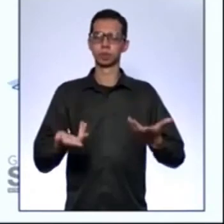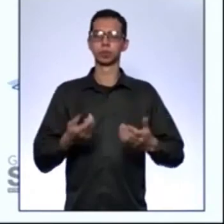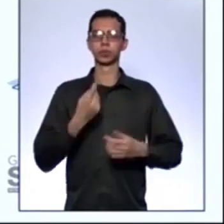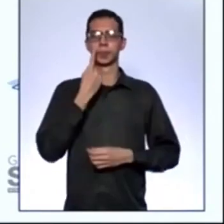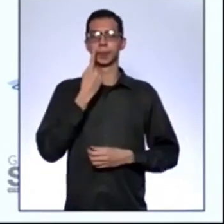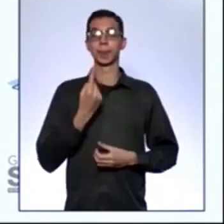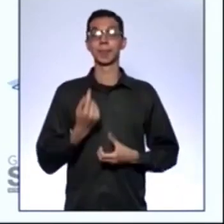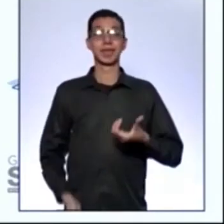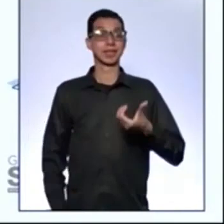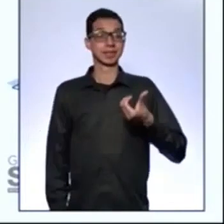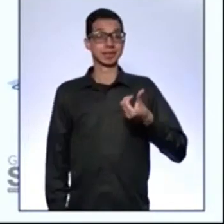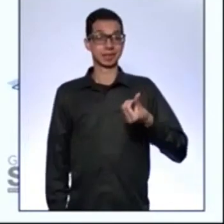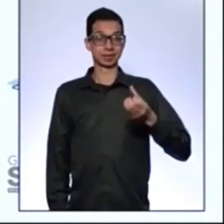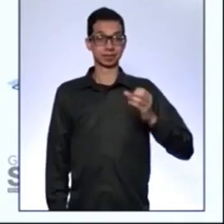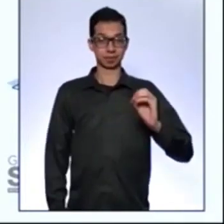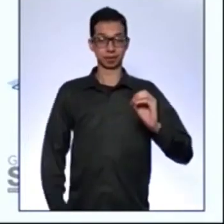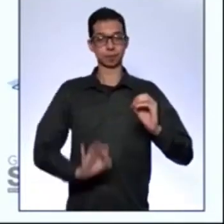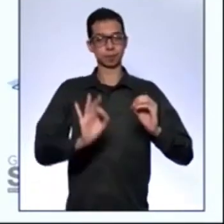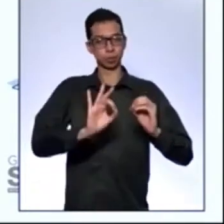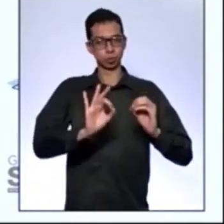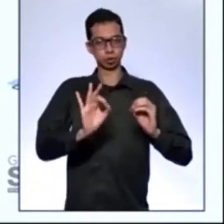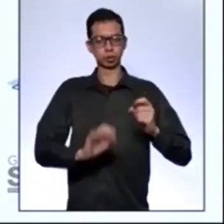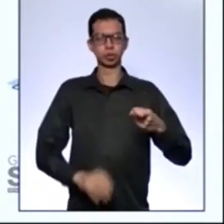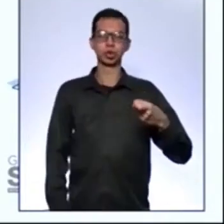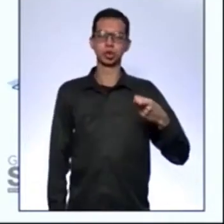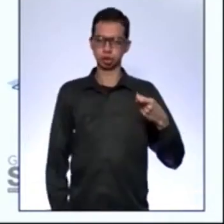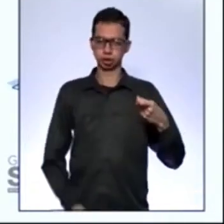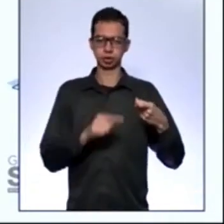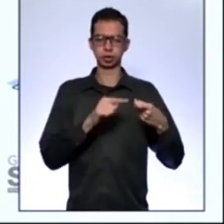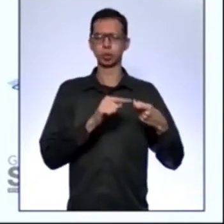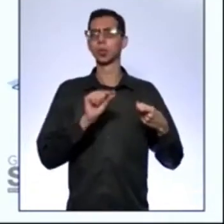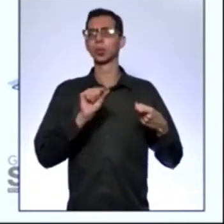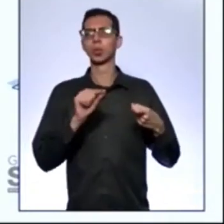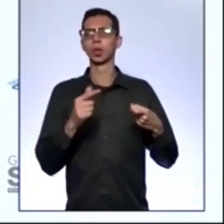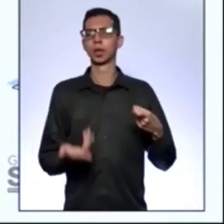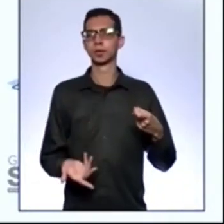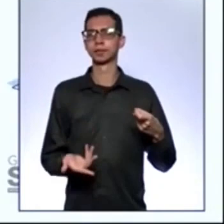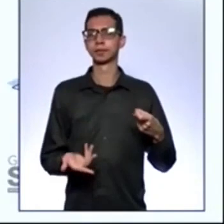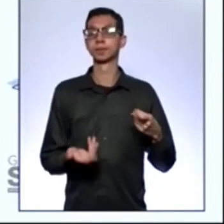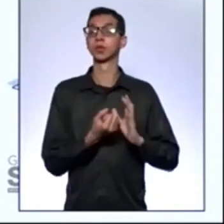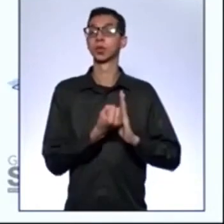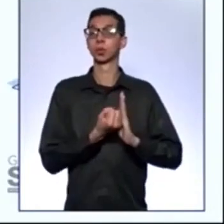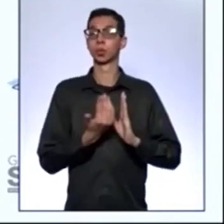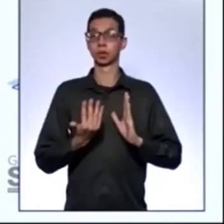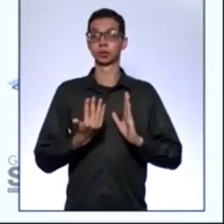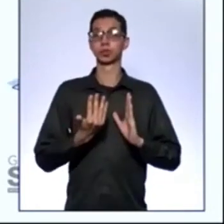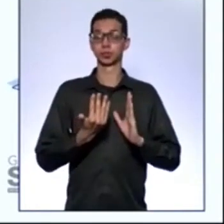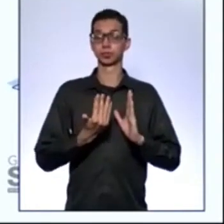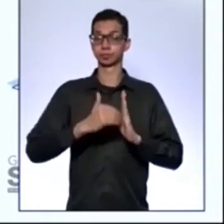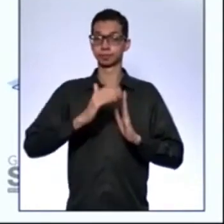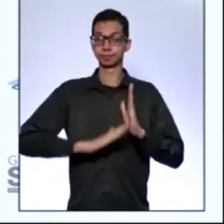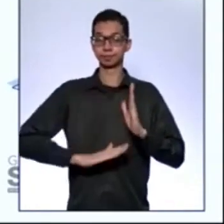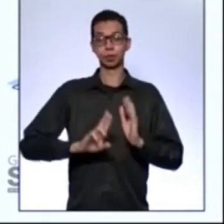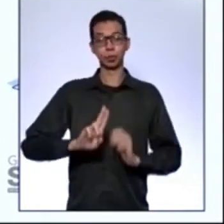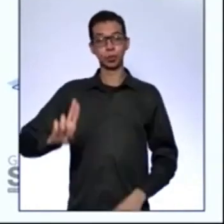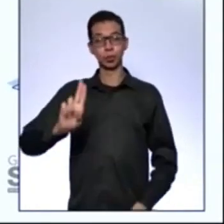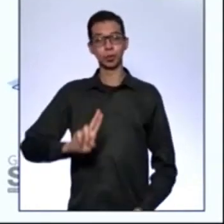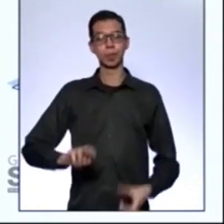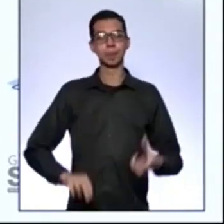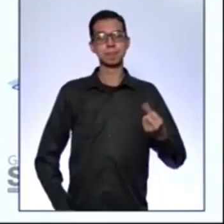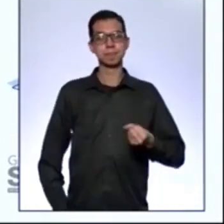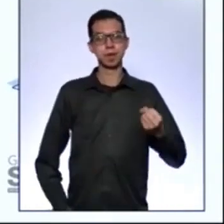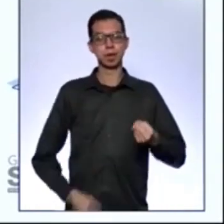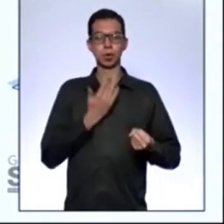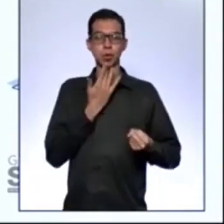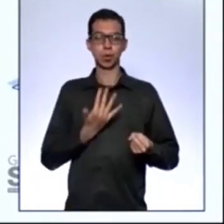cento é de X isso representa para nós O que significa a quantidade de tinta branca que ele fala no